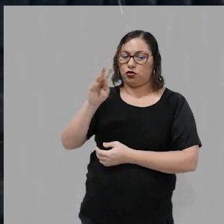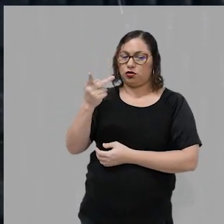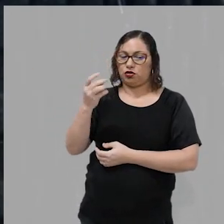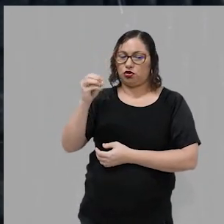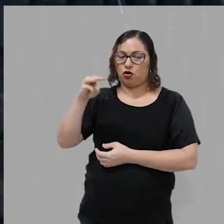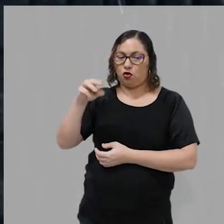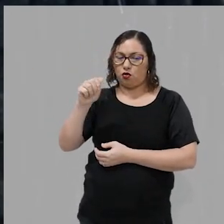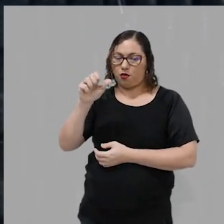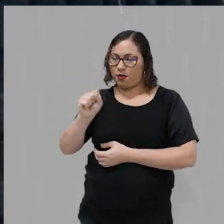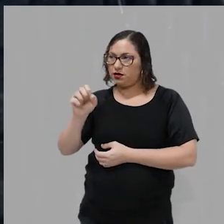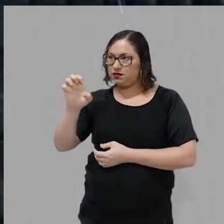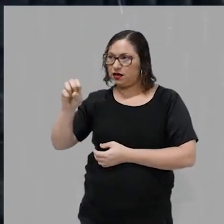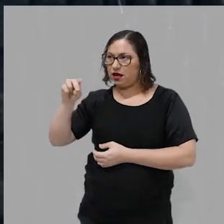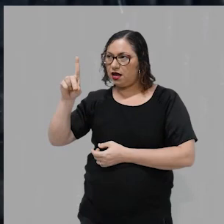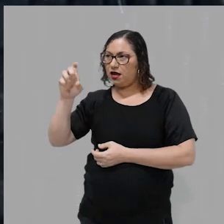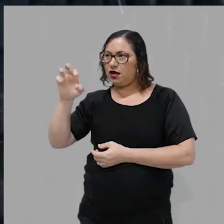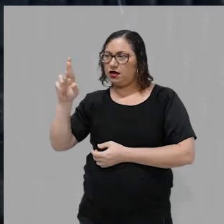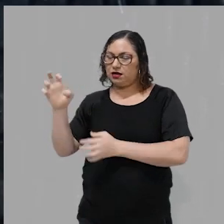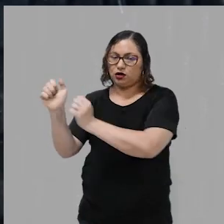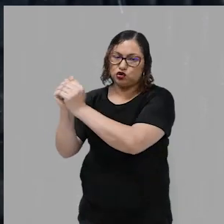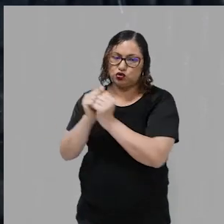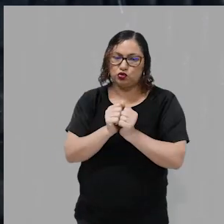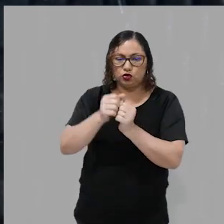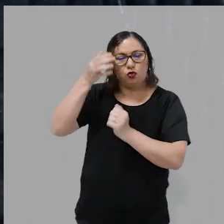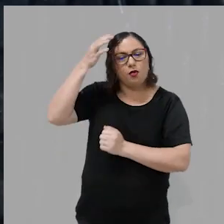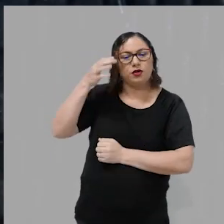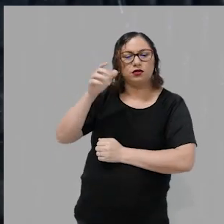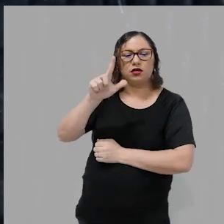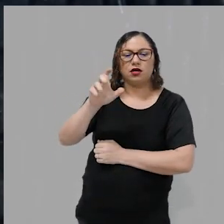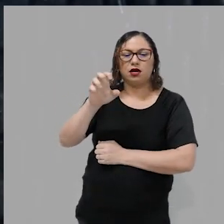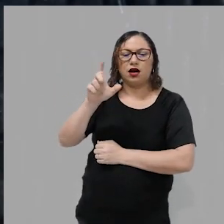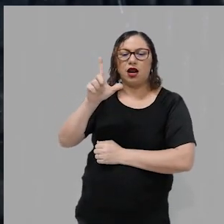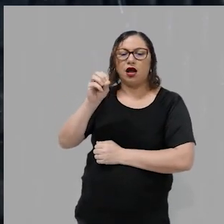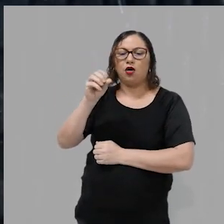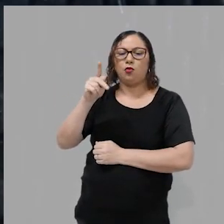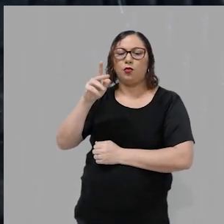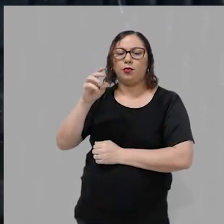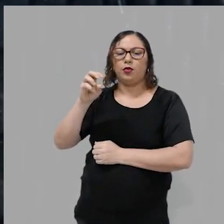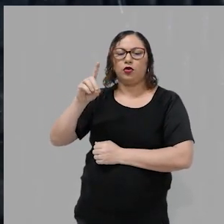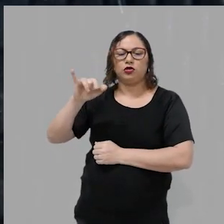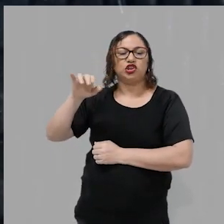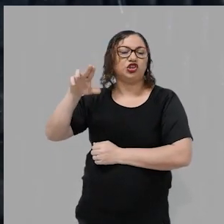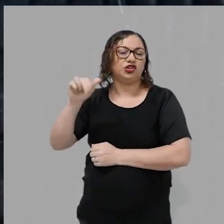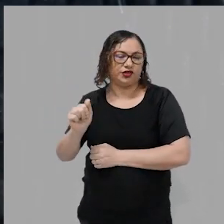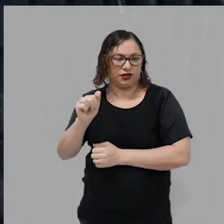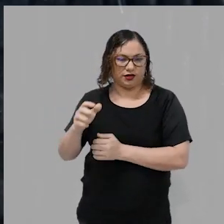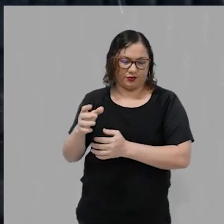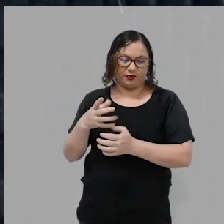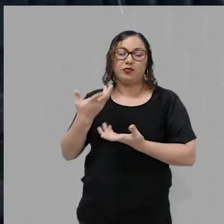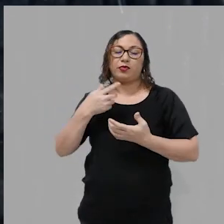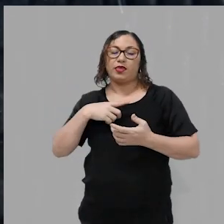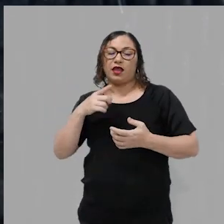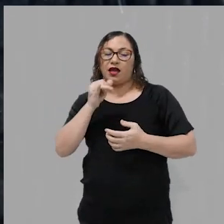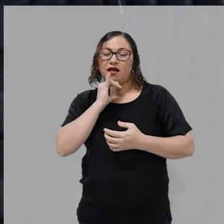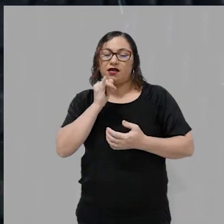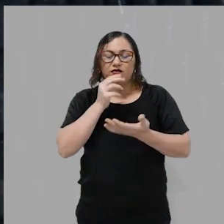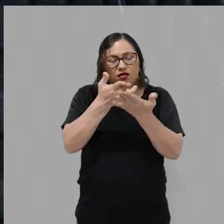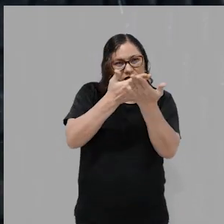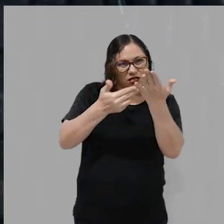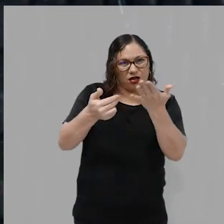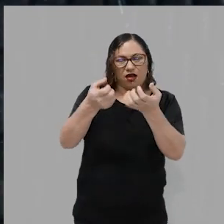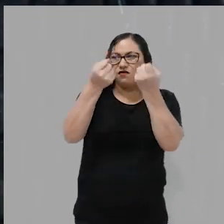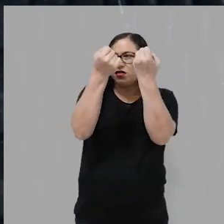esposa de Dom Pedro I, né? Ele era austríaco e ele vai fazendo aquarelas e vai contando o Brasil naquele